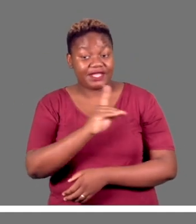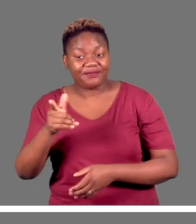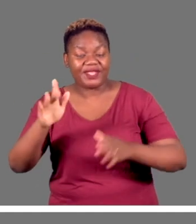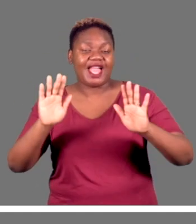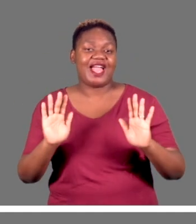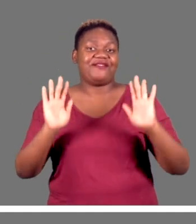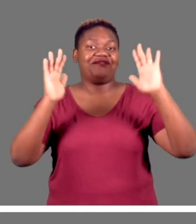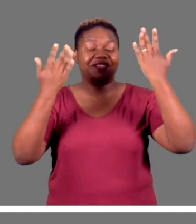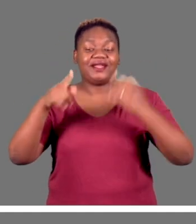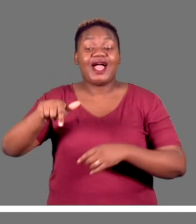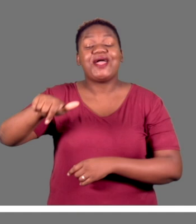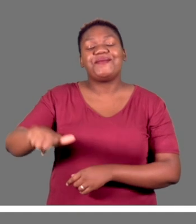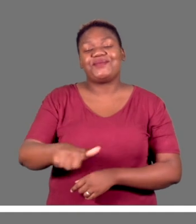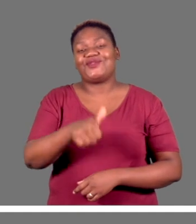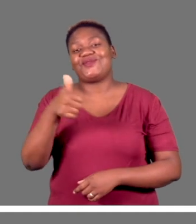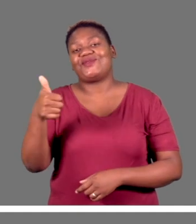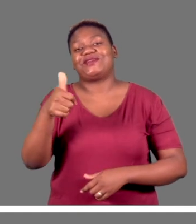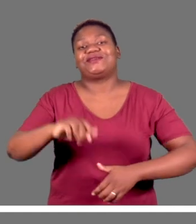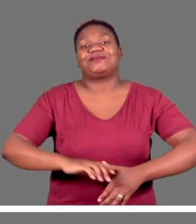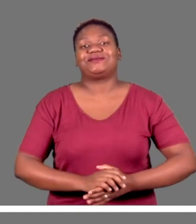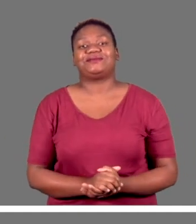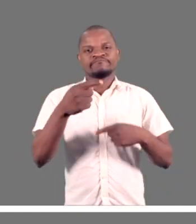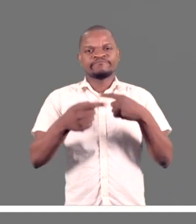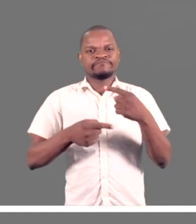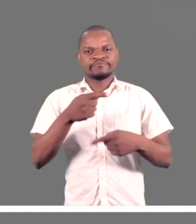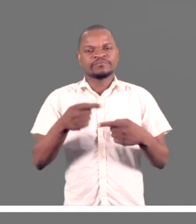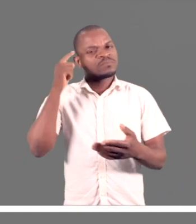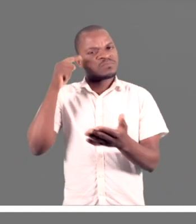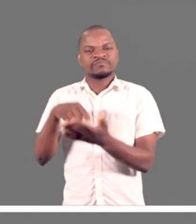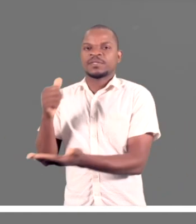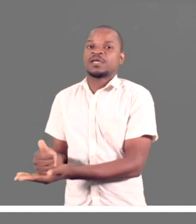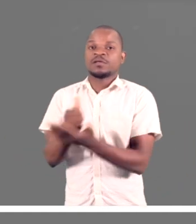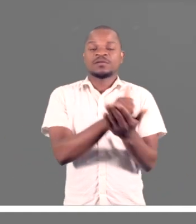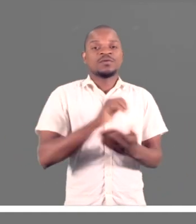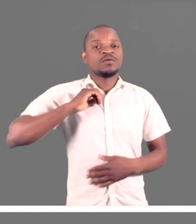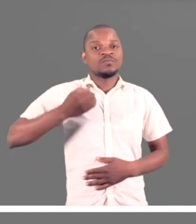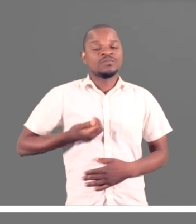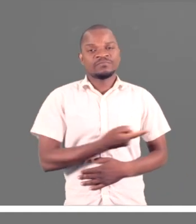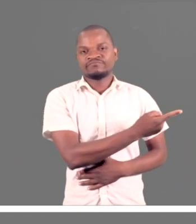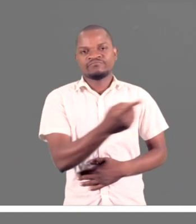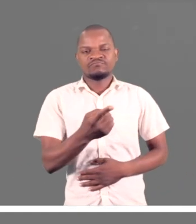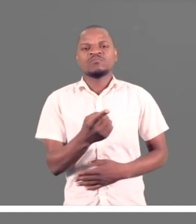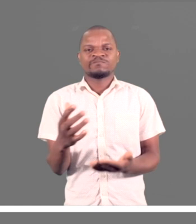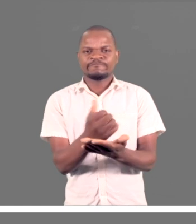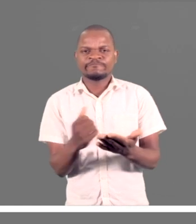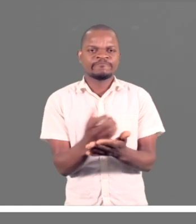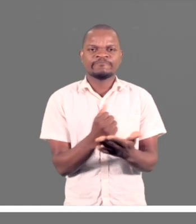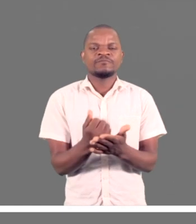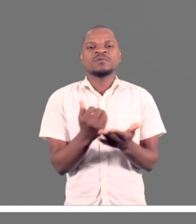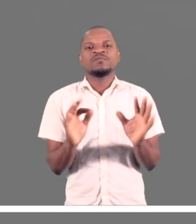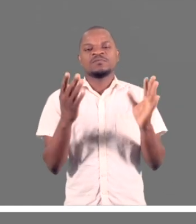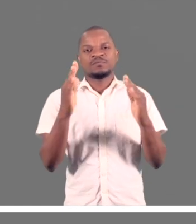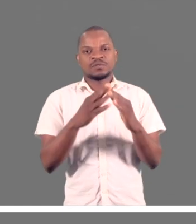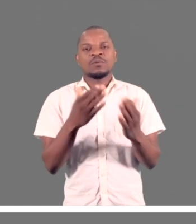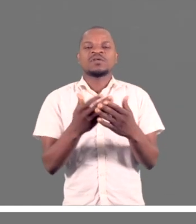pertencentes às famílias beneficiadas. O presente projeto vai apoiar para que as mulheres tenham uma certa